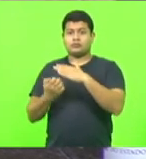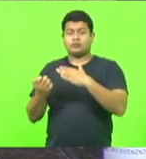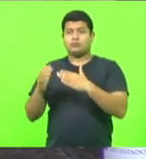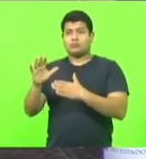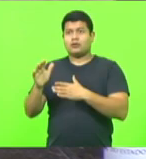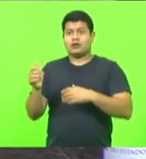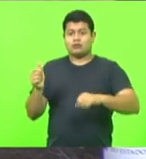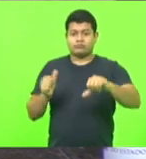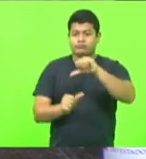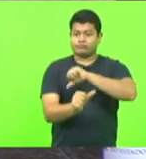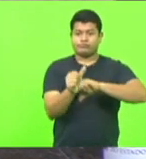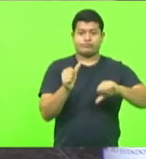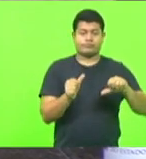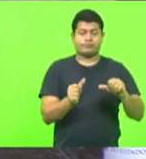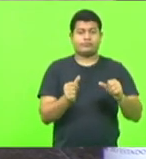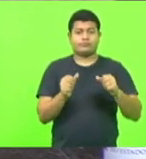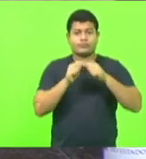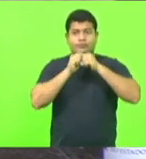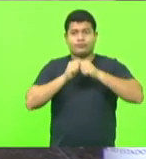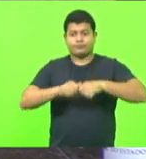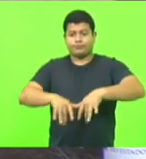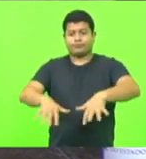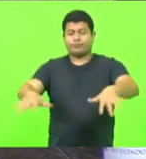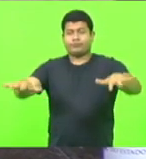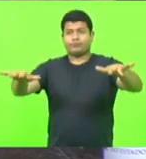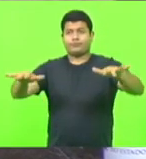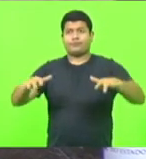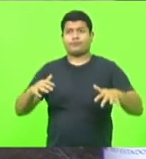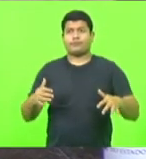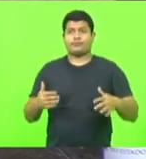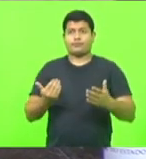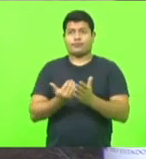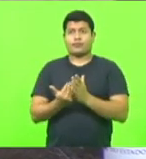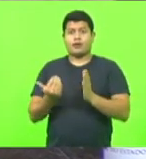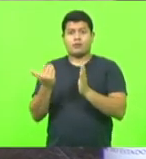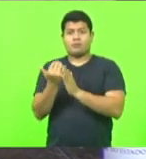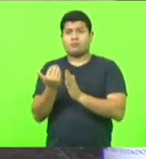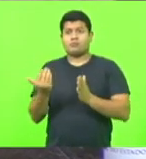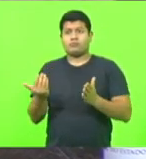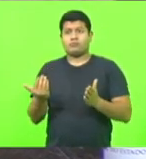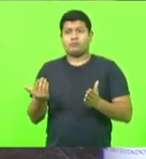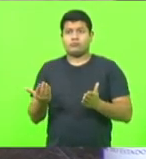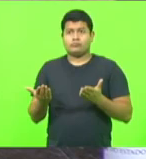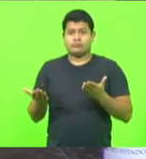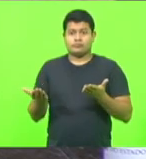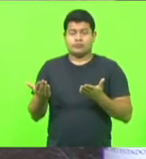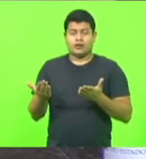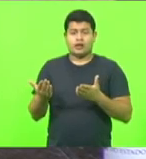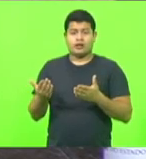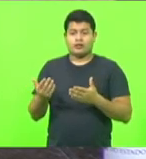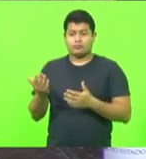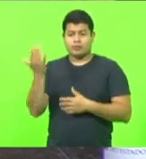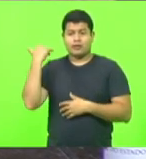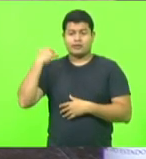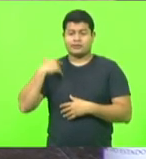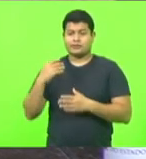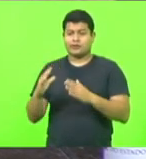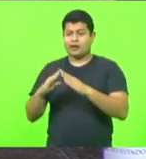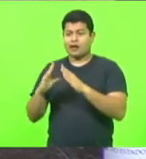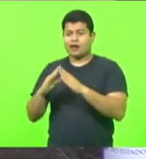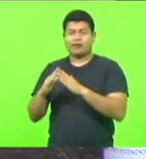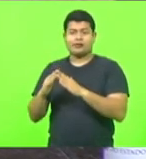apenas ela joga talvez na lagoa muito mais do que jogou as ligações clandestinas de residências que